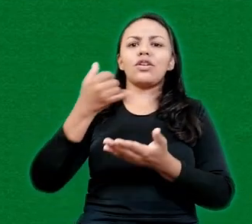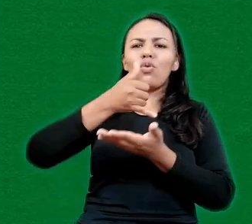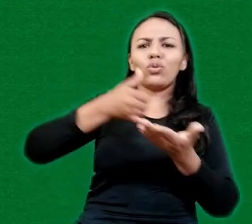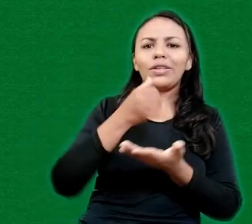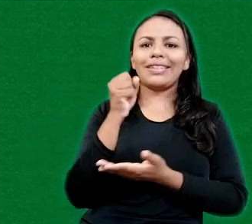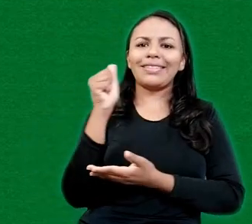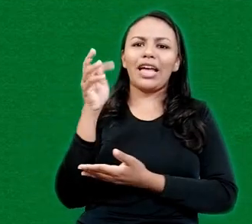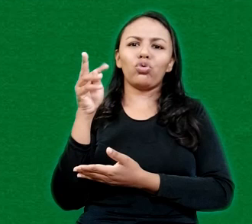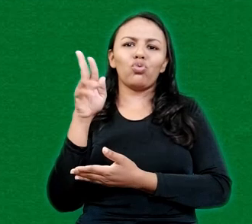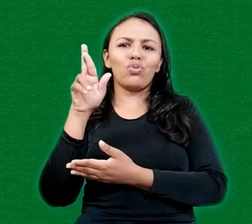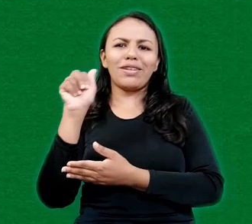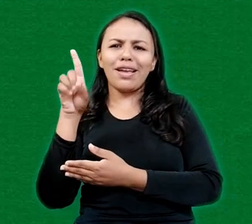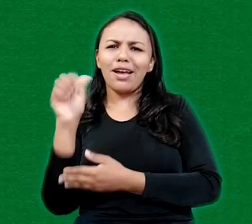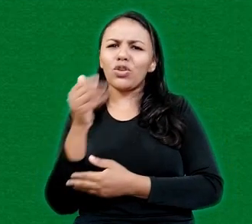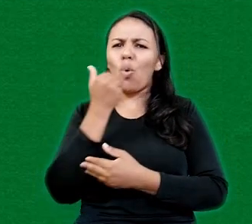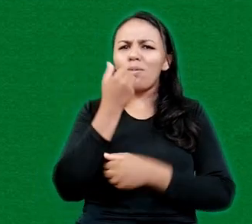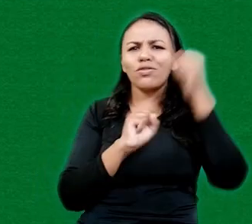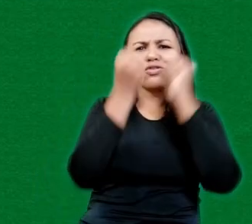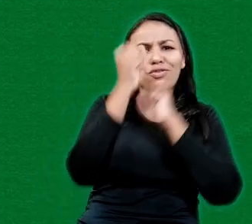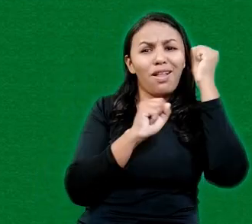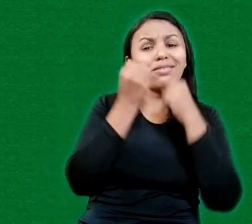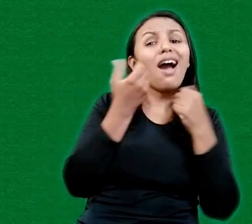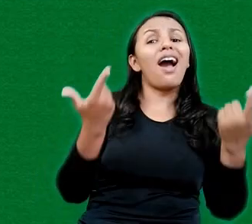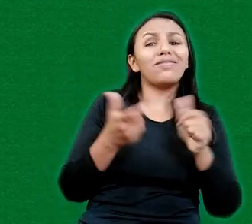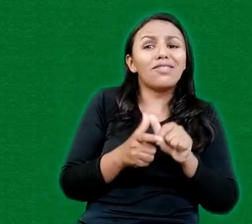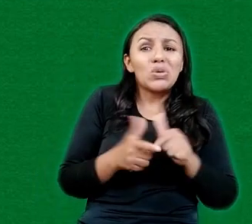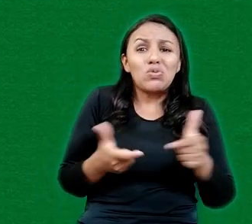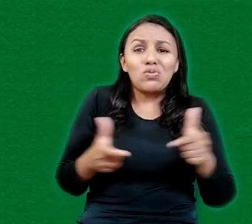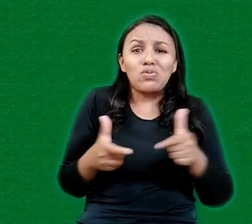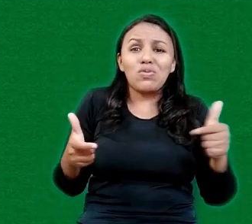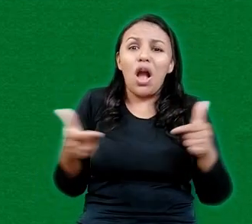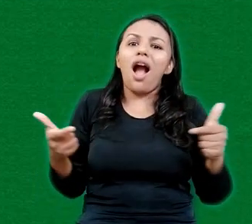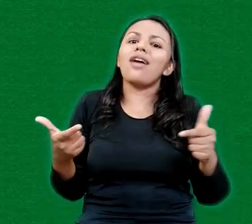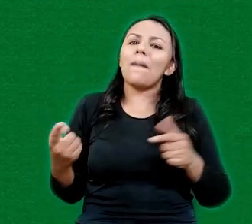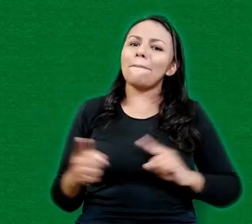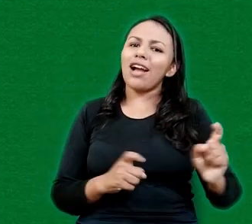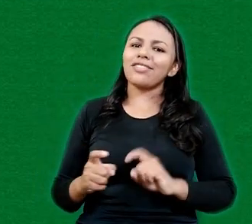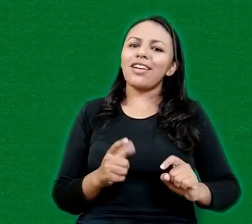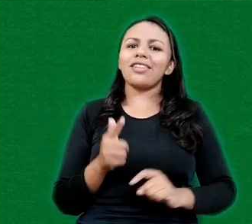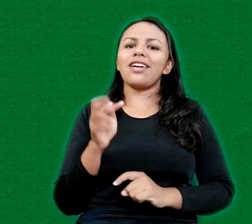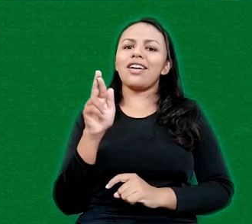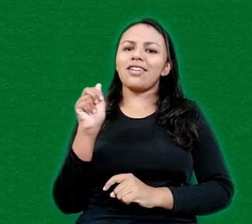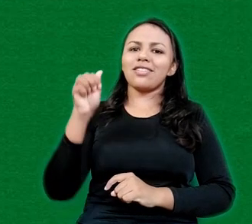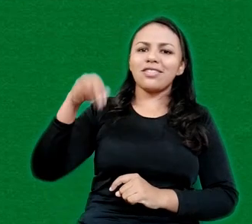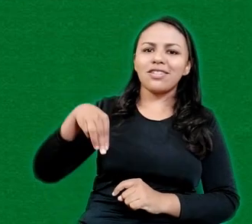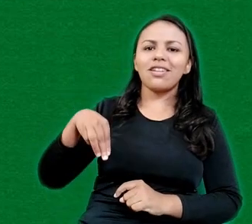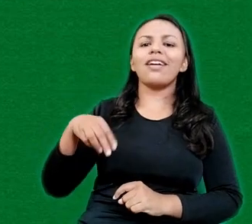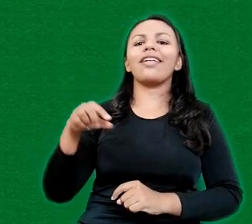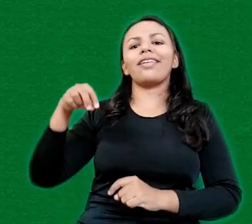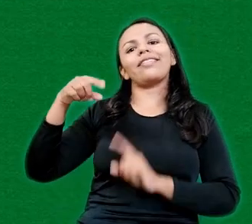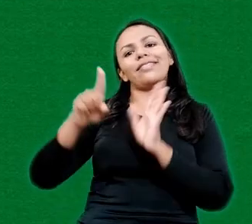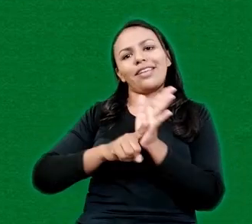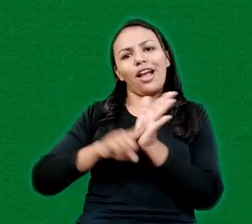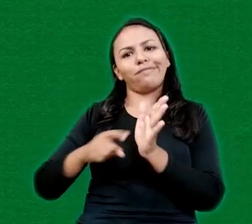produtos industrializados, nós aumentamos a população de bactérias gram-negativas. Dessa forma, é sempre